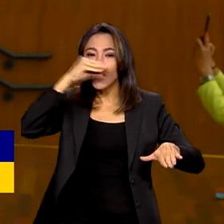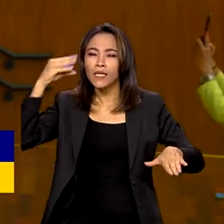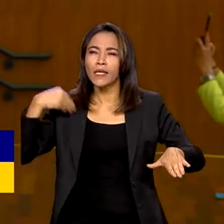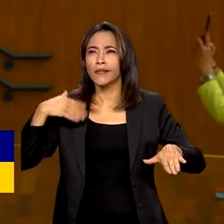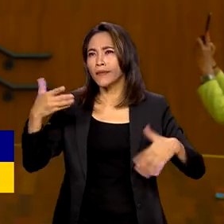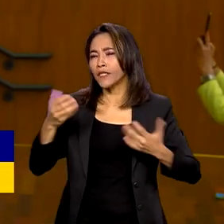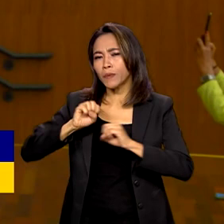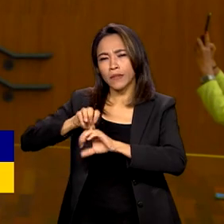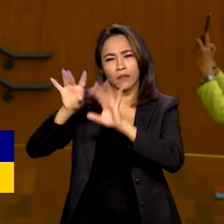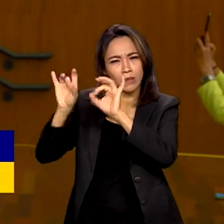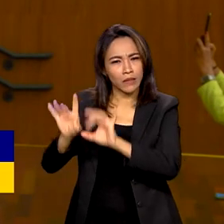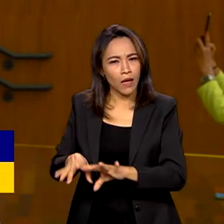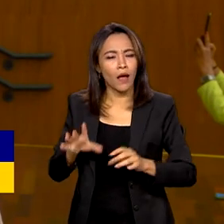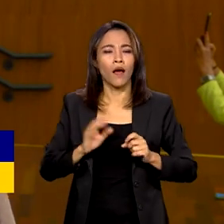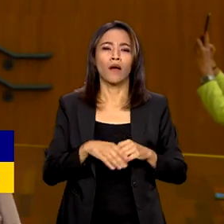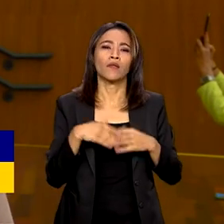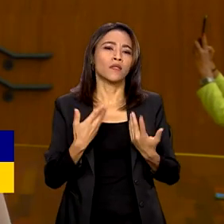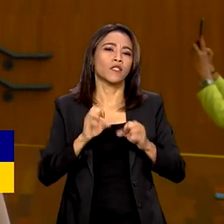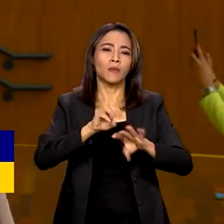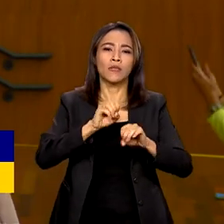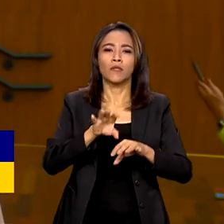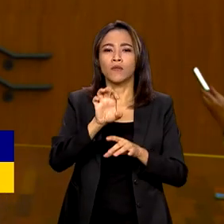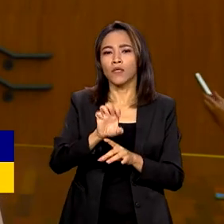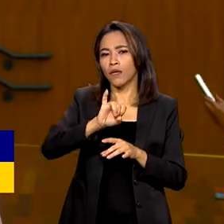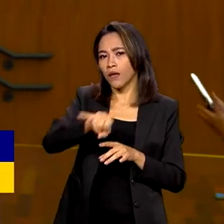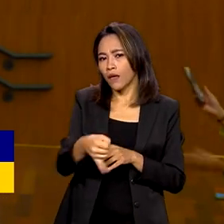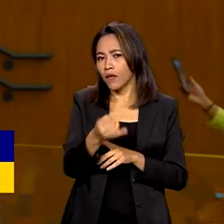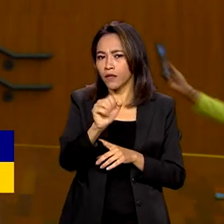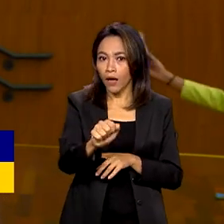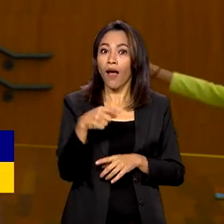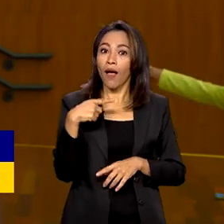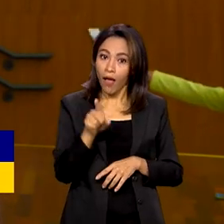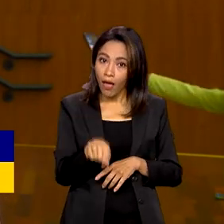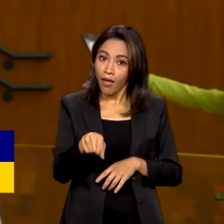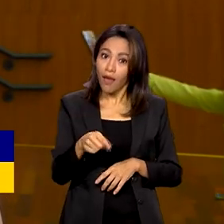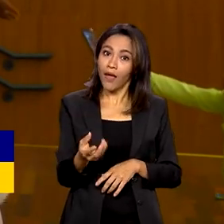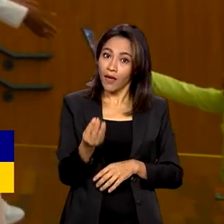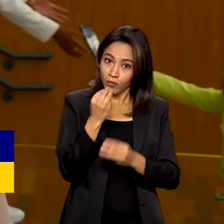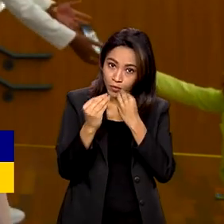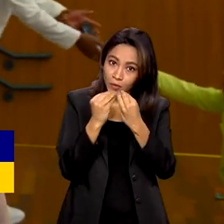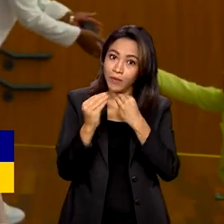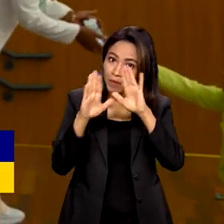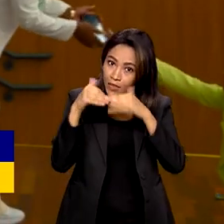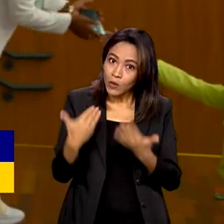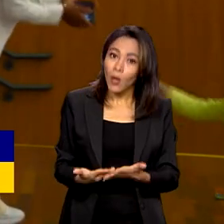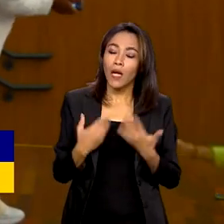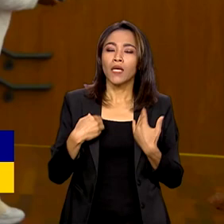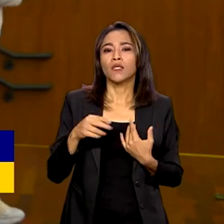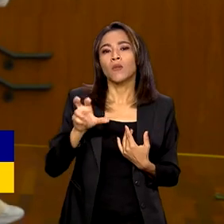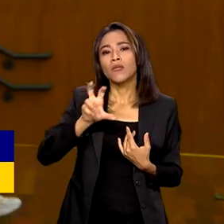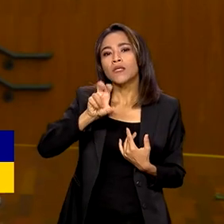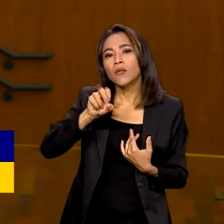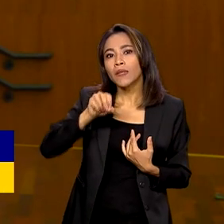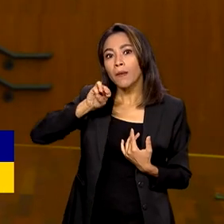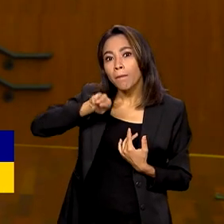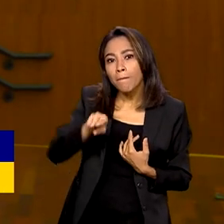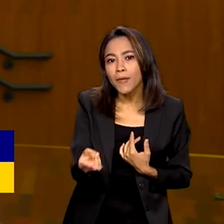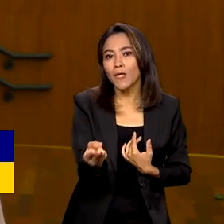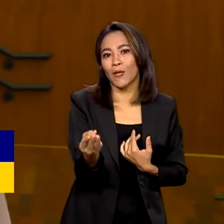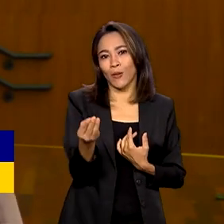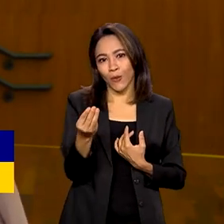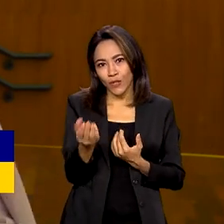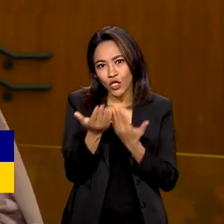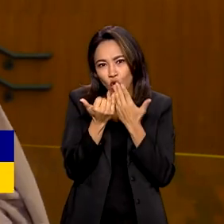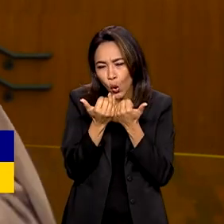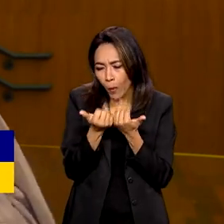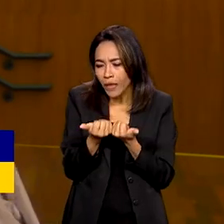Educação de Jovens e Adultos elas são alimentados pela nossa alimentação escolar São 50 milhões de refeições